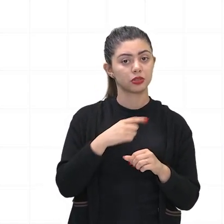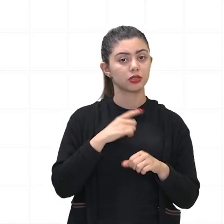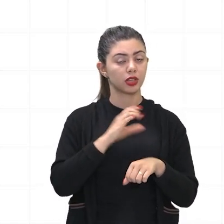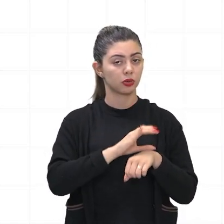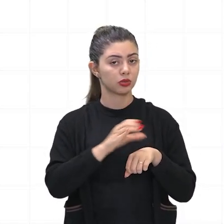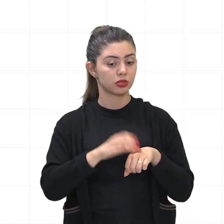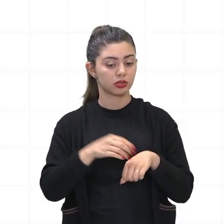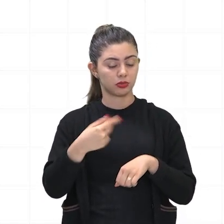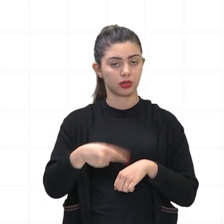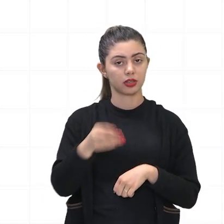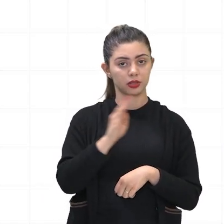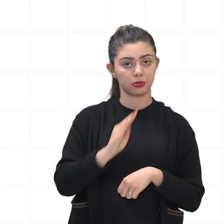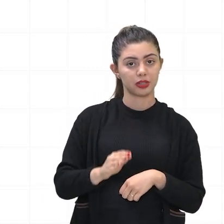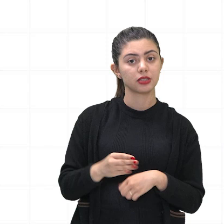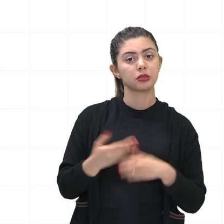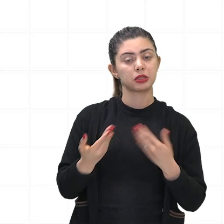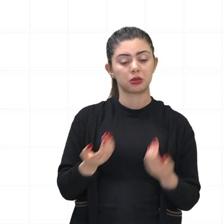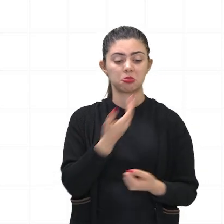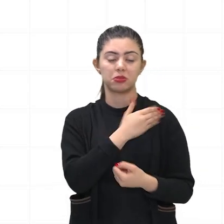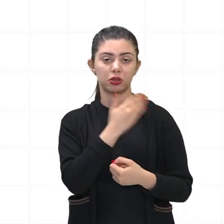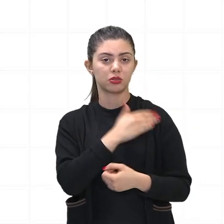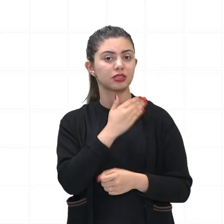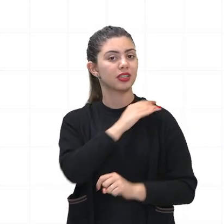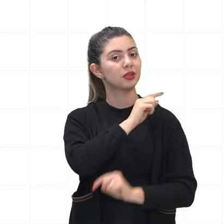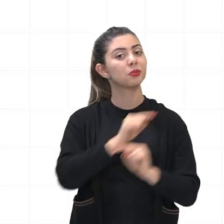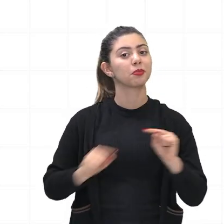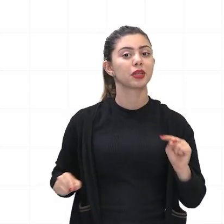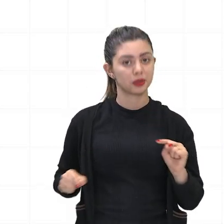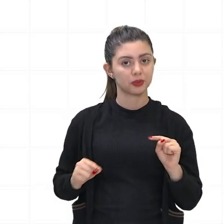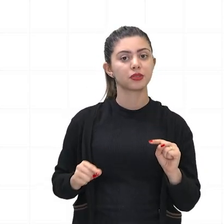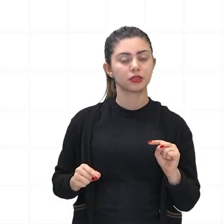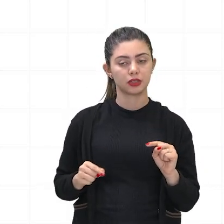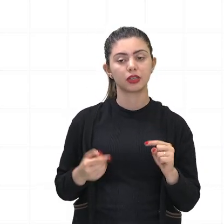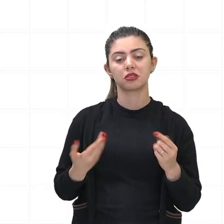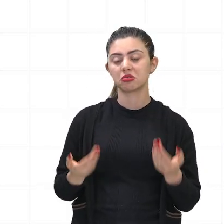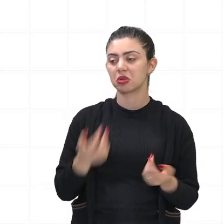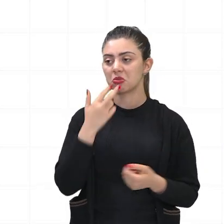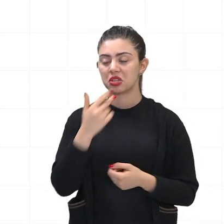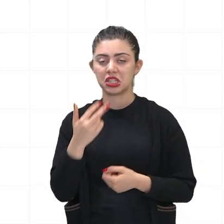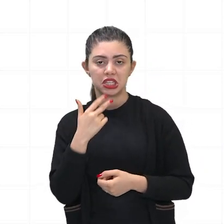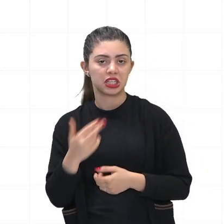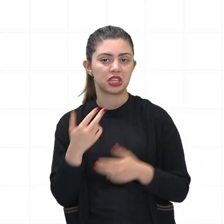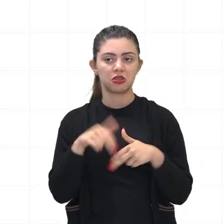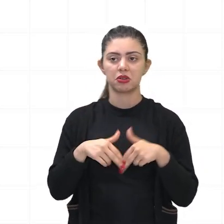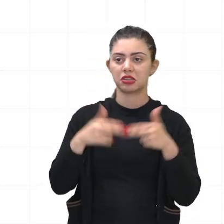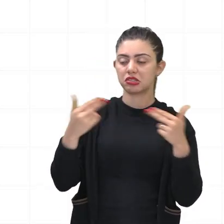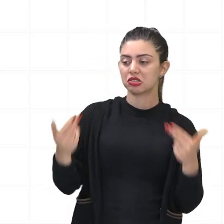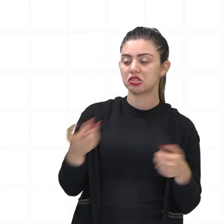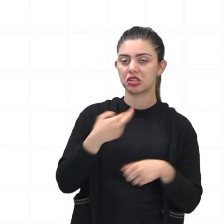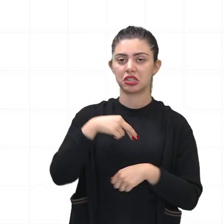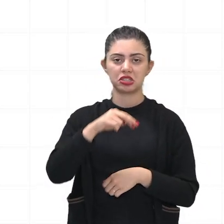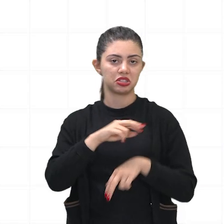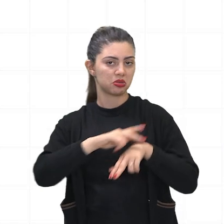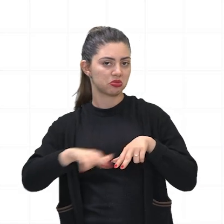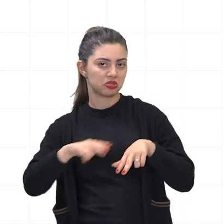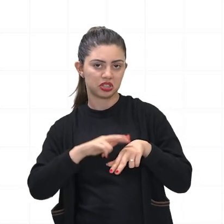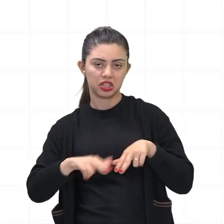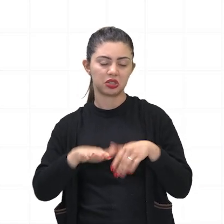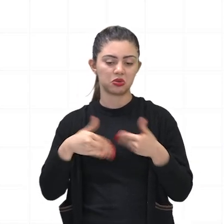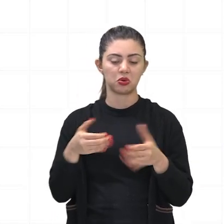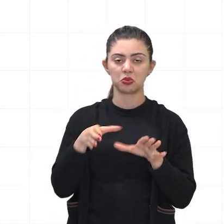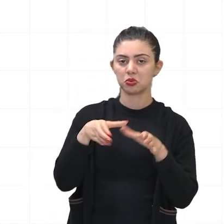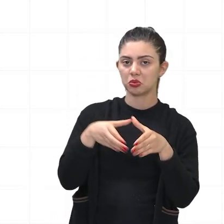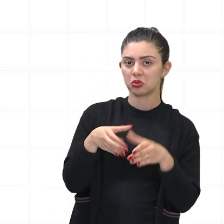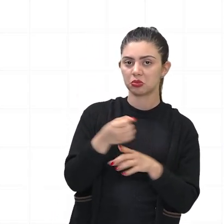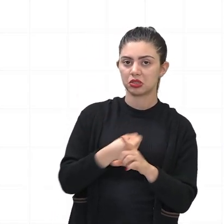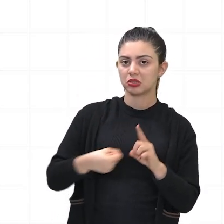jurídico brasileiro, ele proíbe todo e qualquer tipo de atitude de preconceito de língua, de raça, de religião, de gênero ou classe